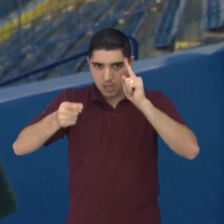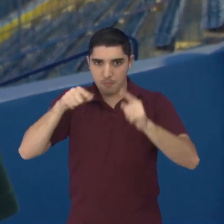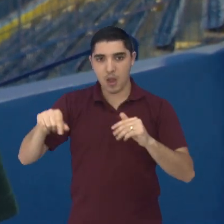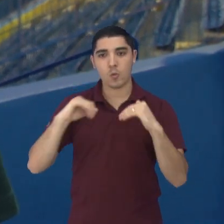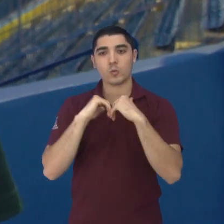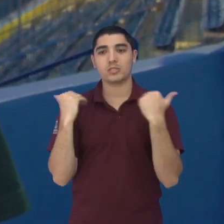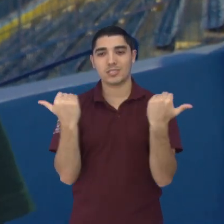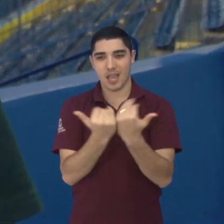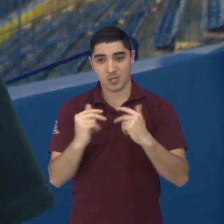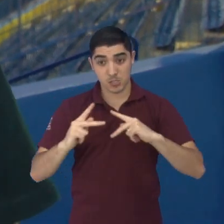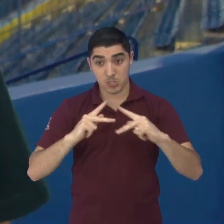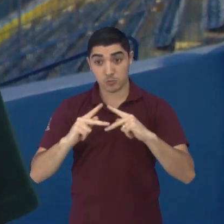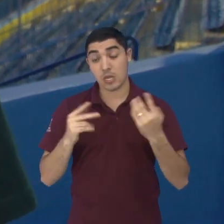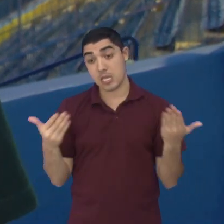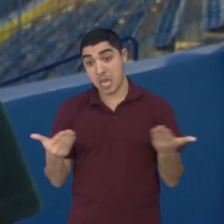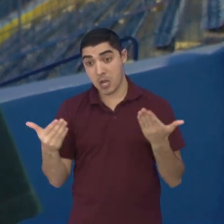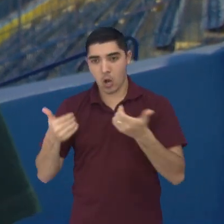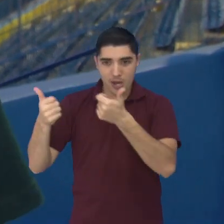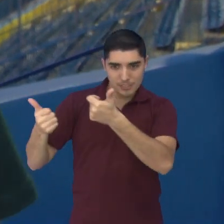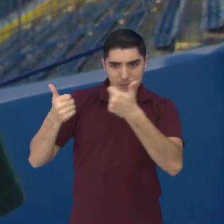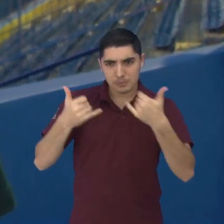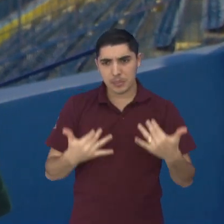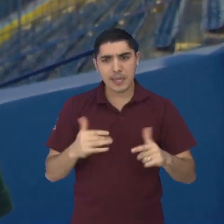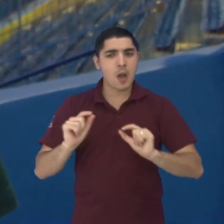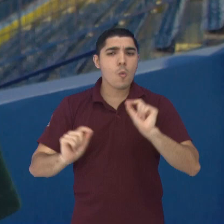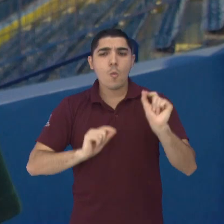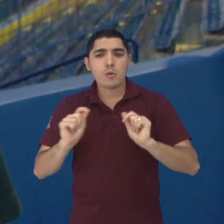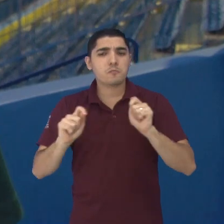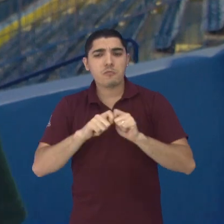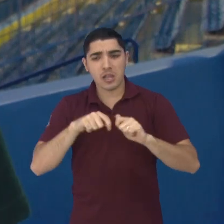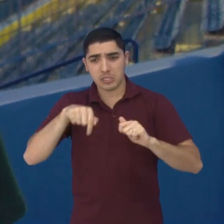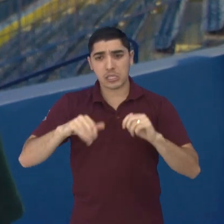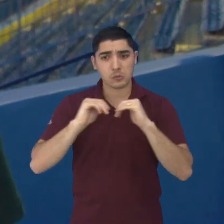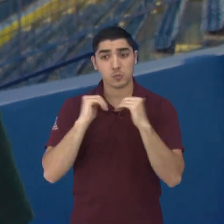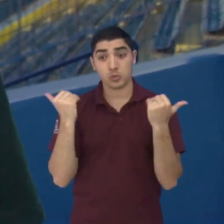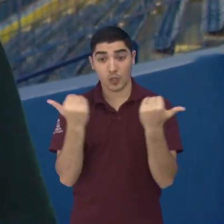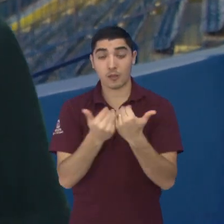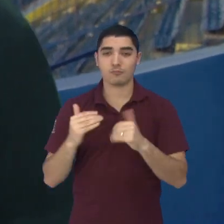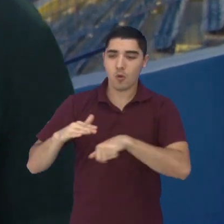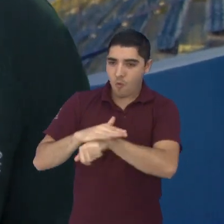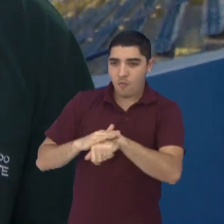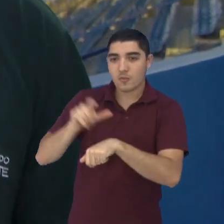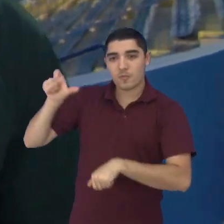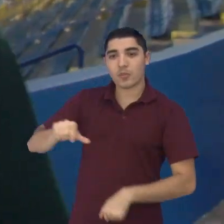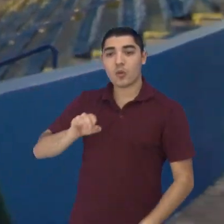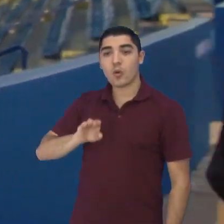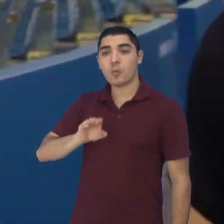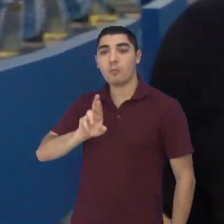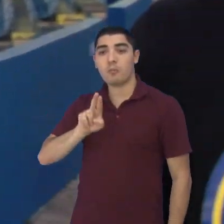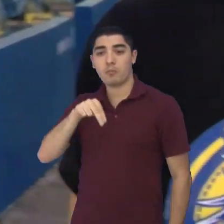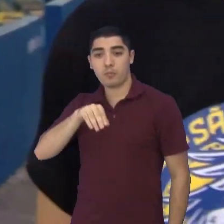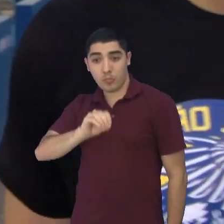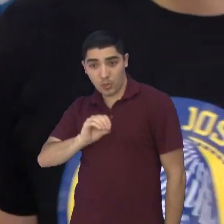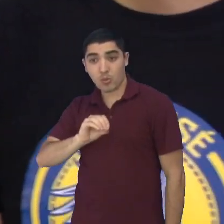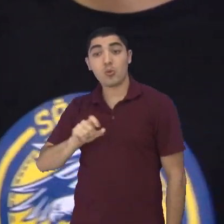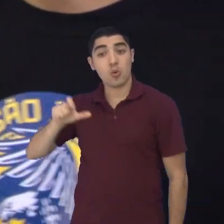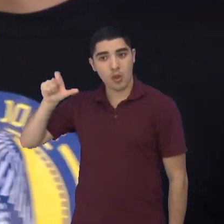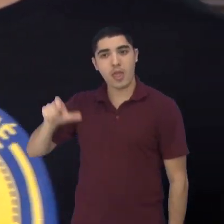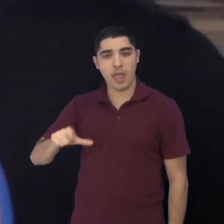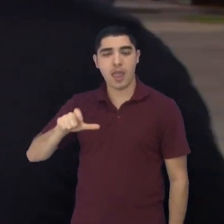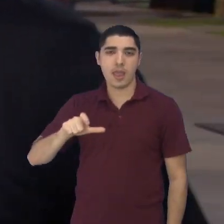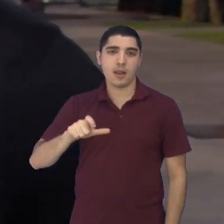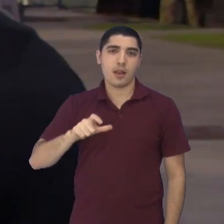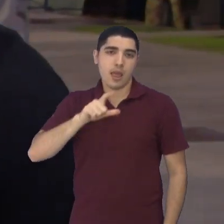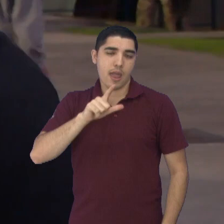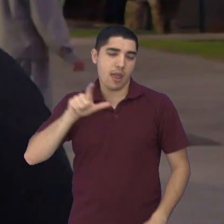um pouquinho sobre o que vai ser feito ou o que vai acontecer com o Martins Pereira, a gente vai falar com o Bruno Constantino aqui, que é o CEO do Grupo Oscar.